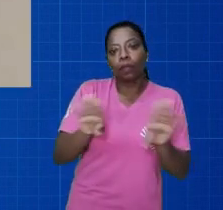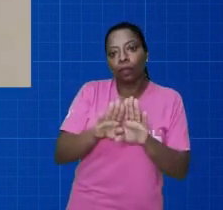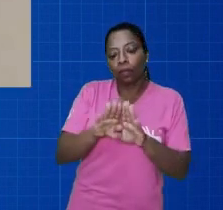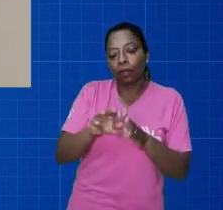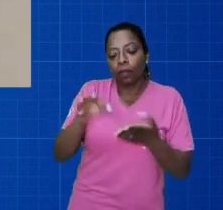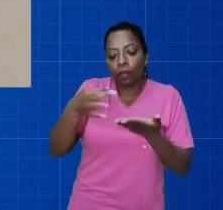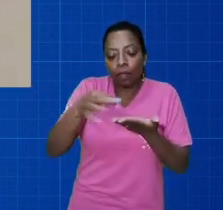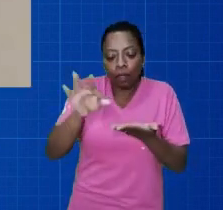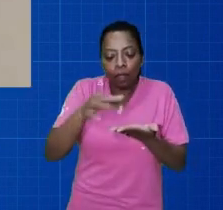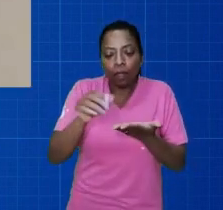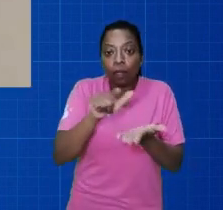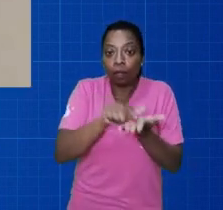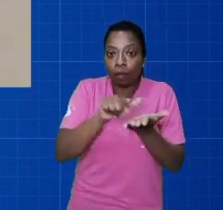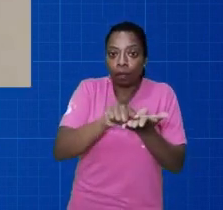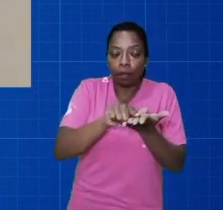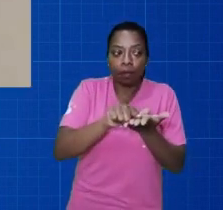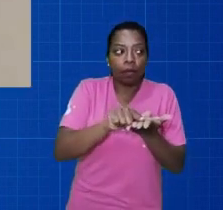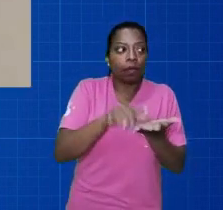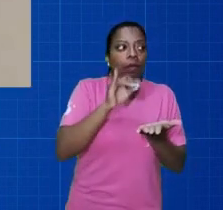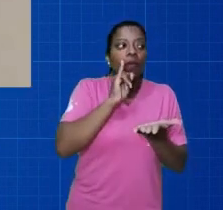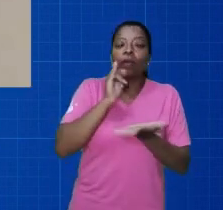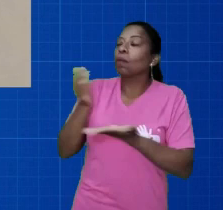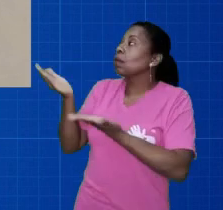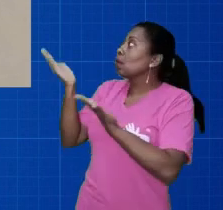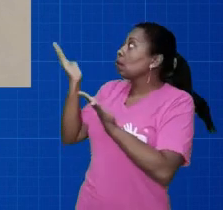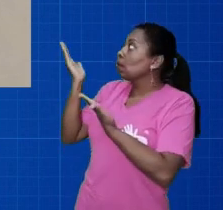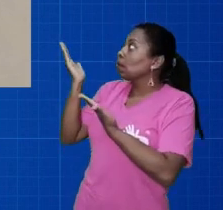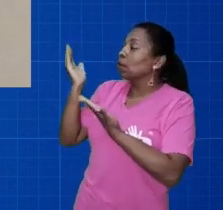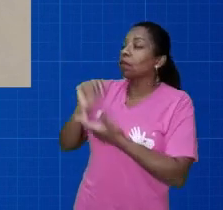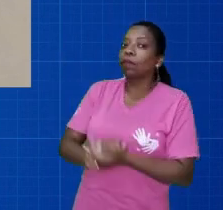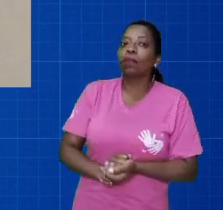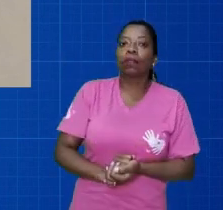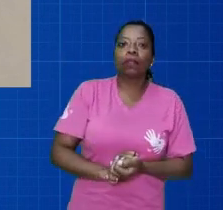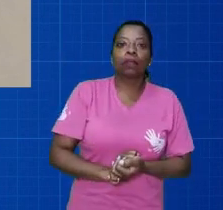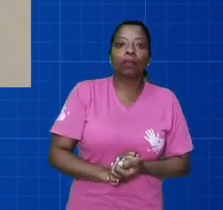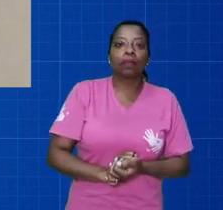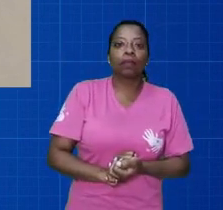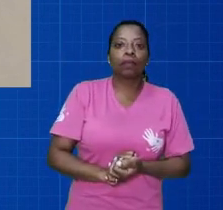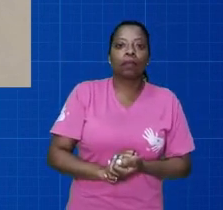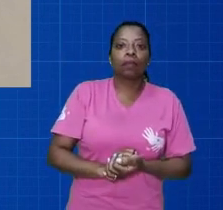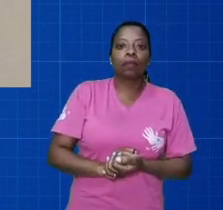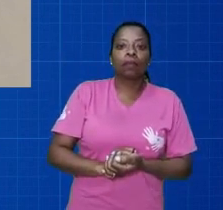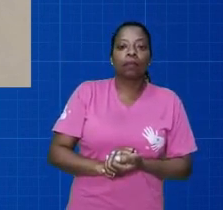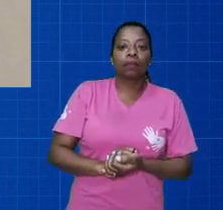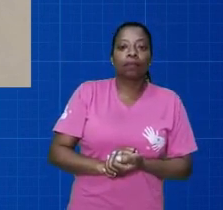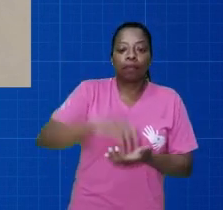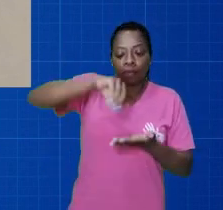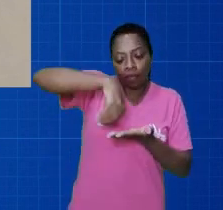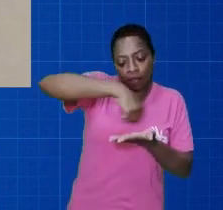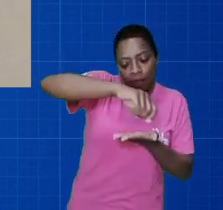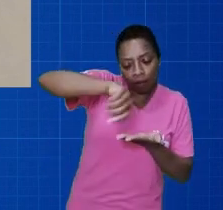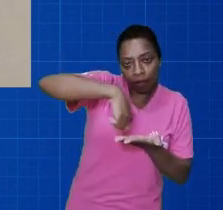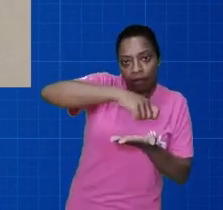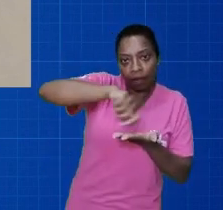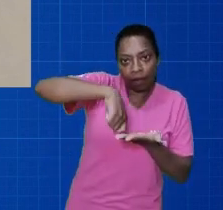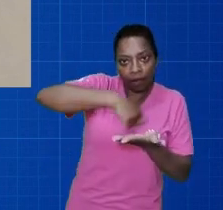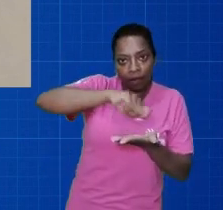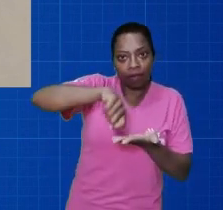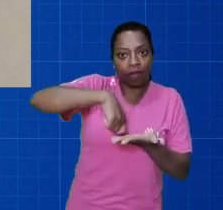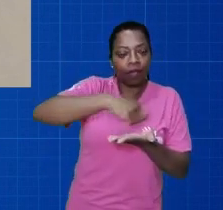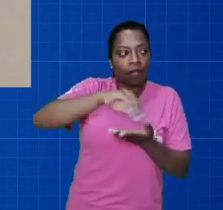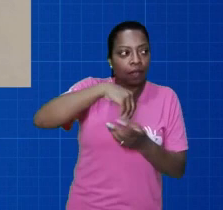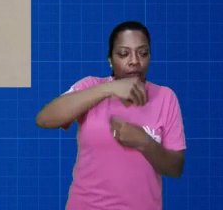na beira de uma folha. Então ficou mais ou menos assim. Mistura no pratinho com o